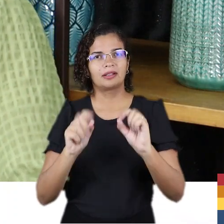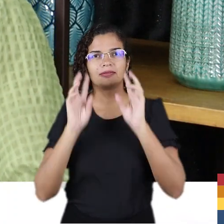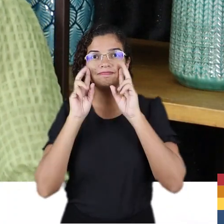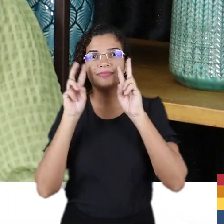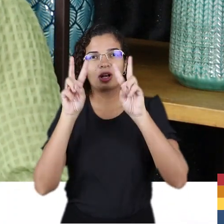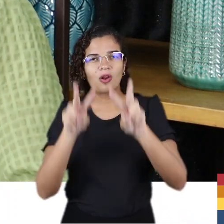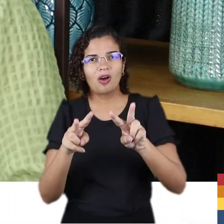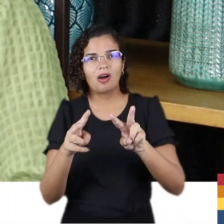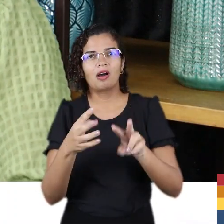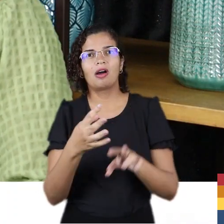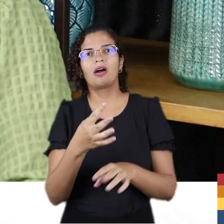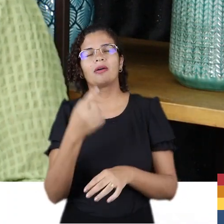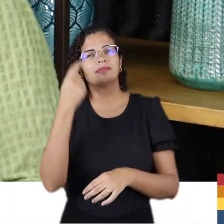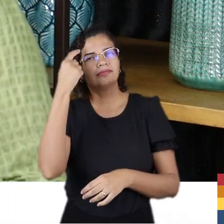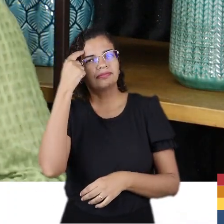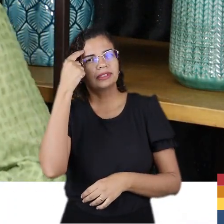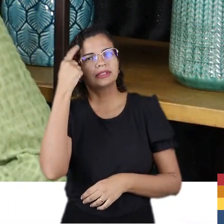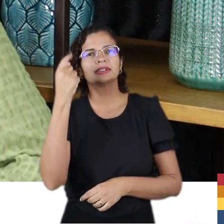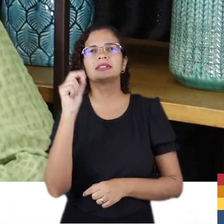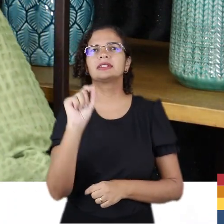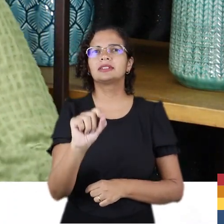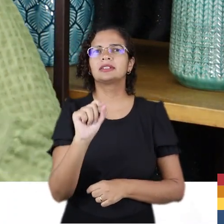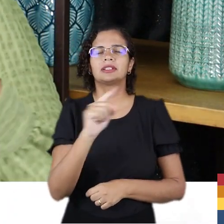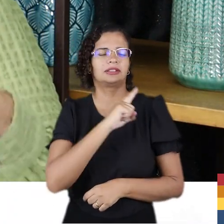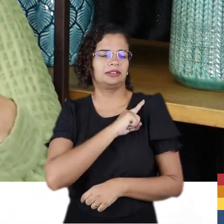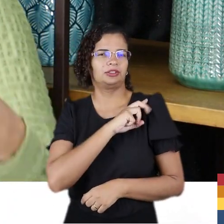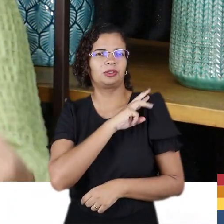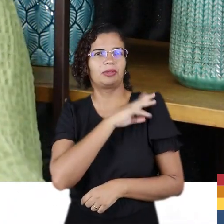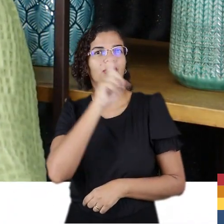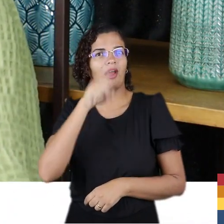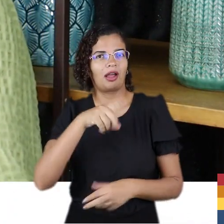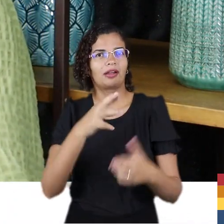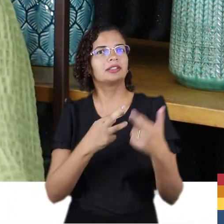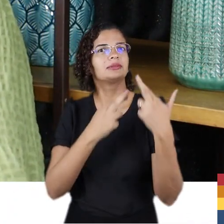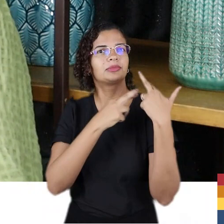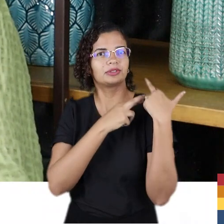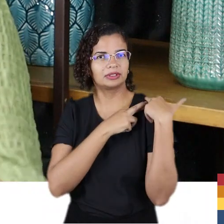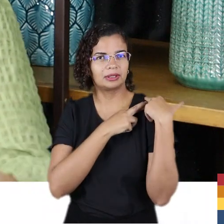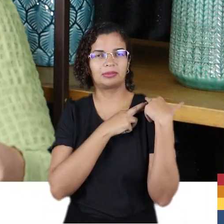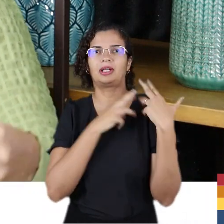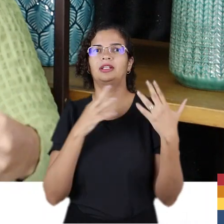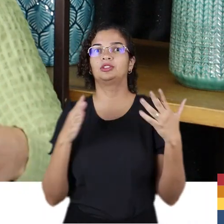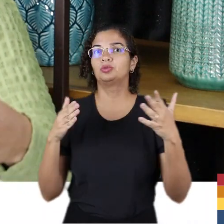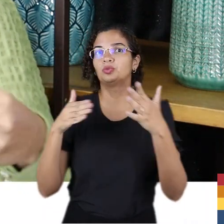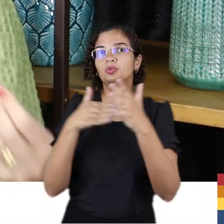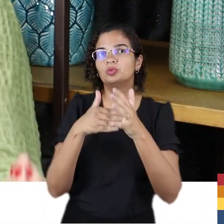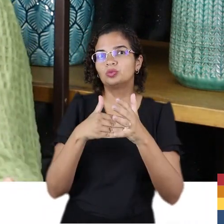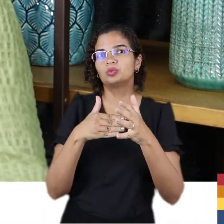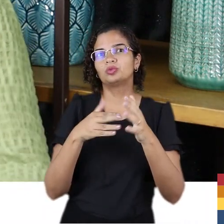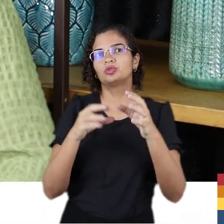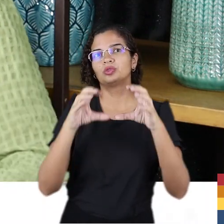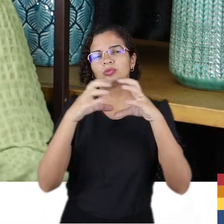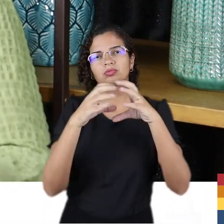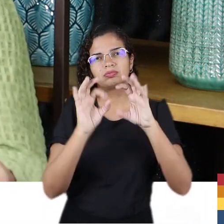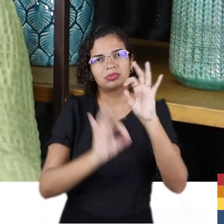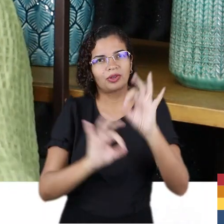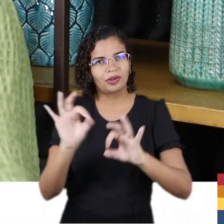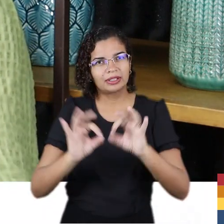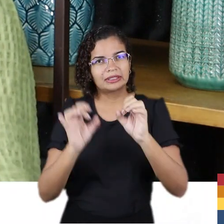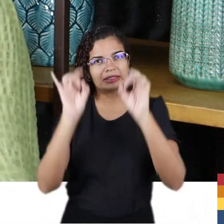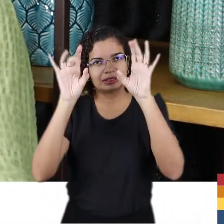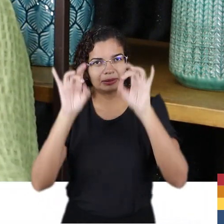como o ensino médio, ela é responsabilidade e a última etapa, né? Específica da educação básica que o Estado